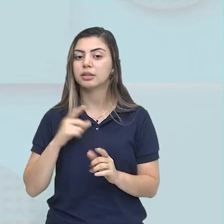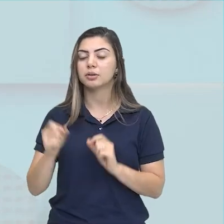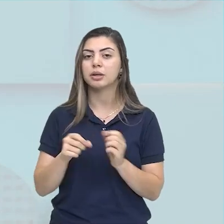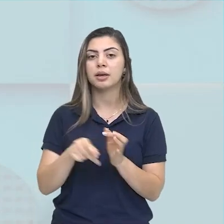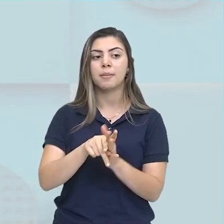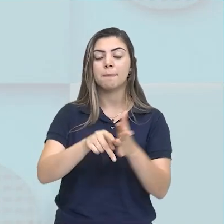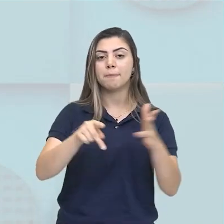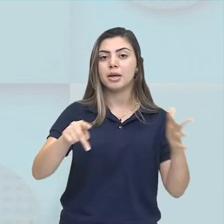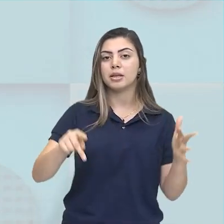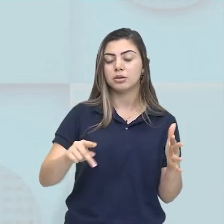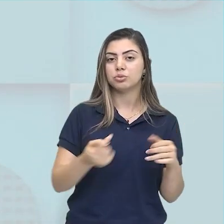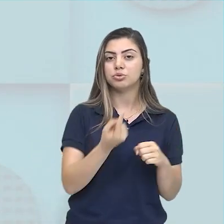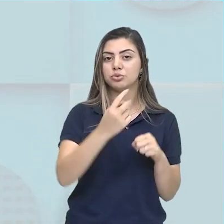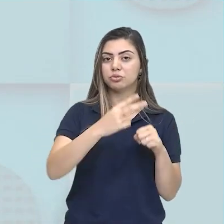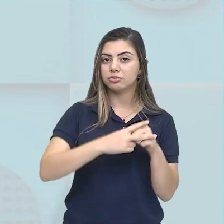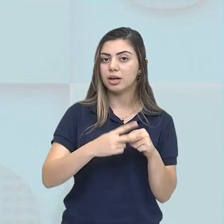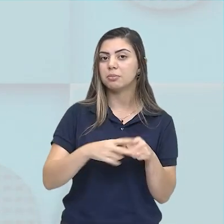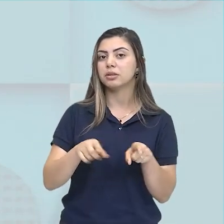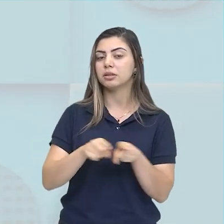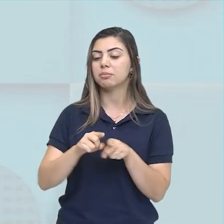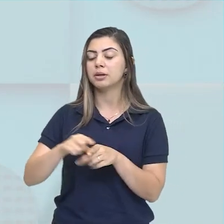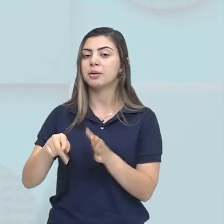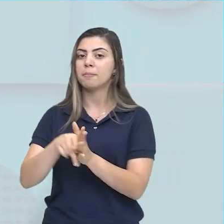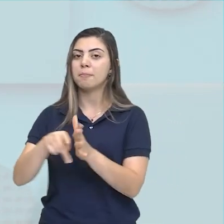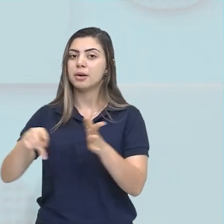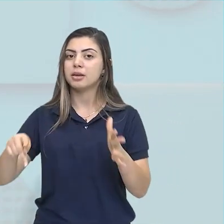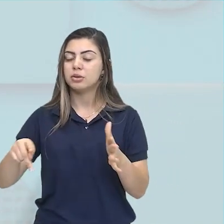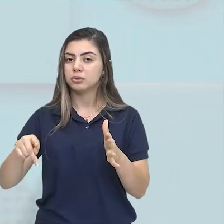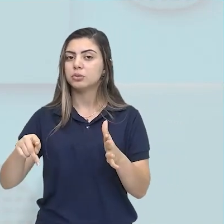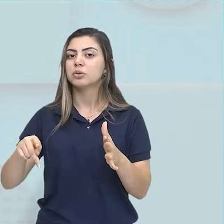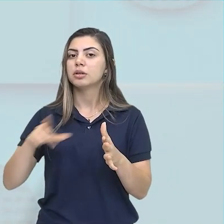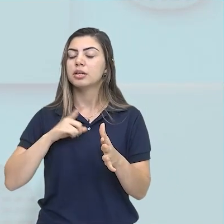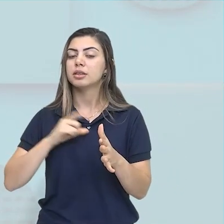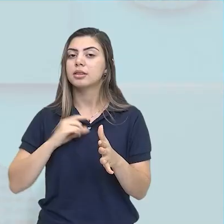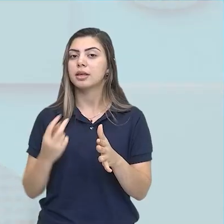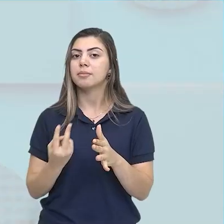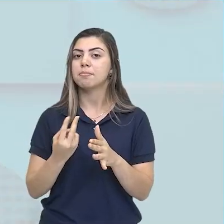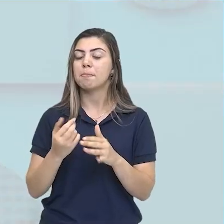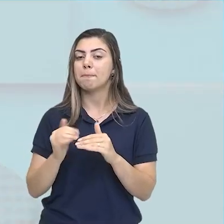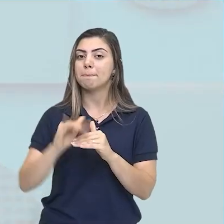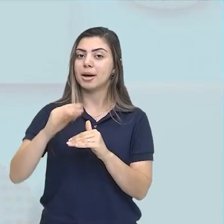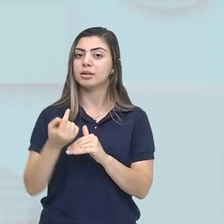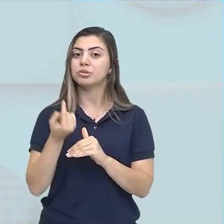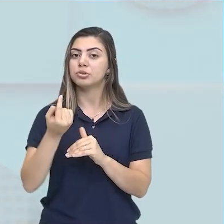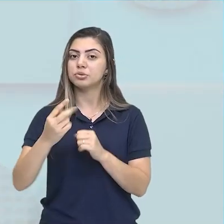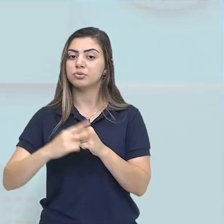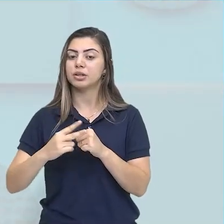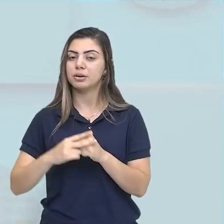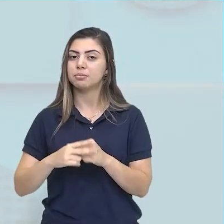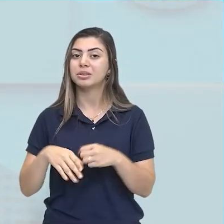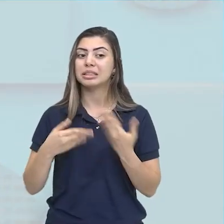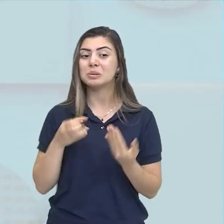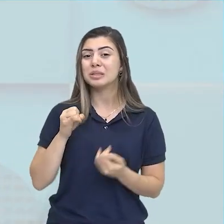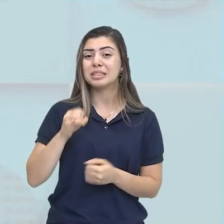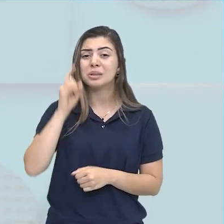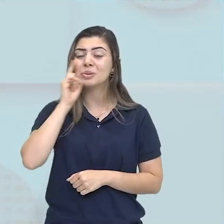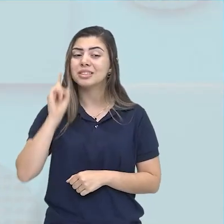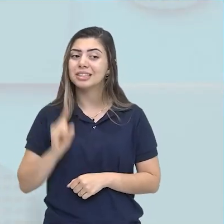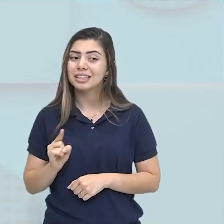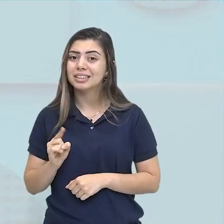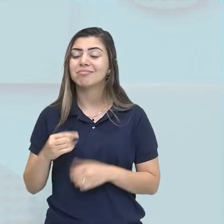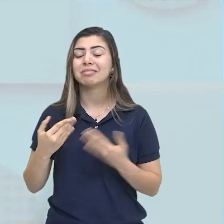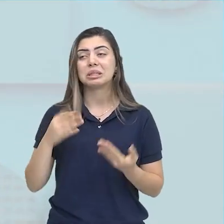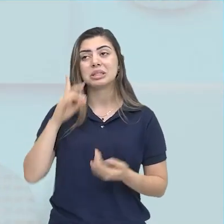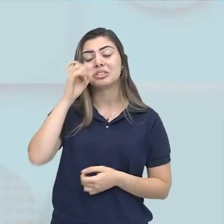composto. Se eu não souber a análise sintática tanto do período simples quanto do período composto, a dificuldade está instalada.